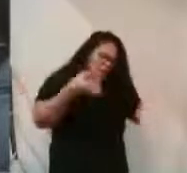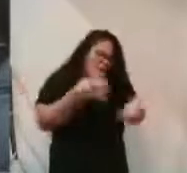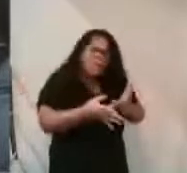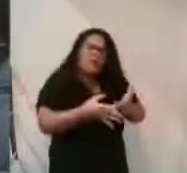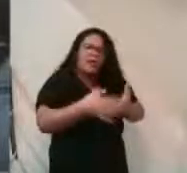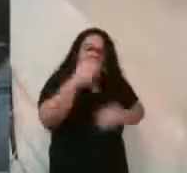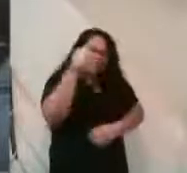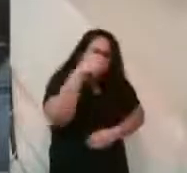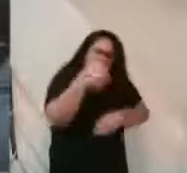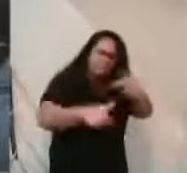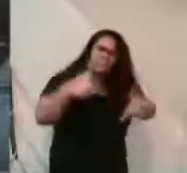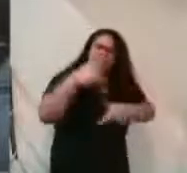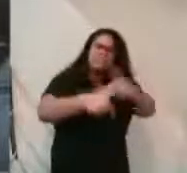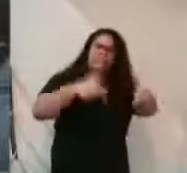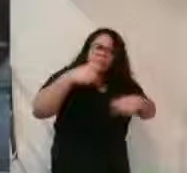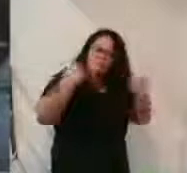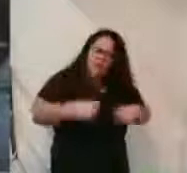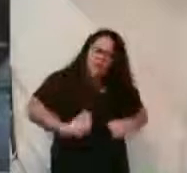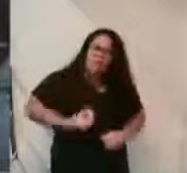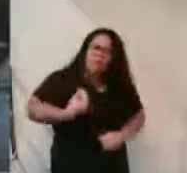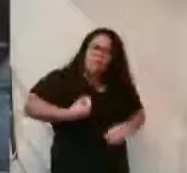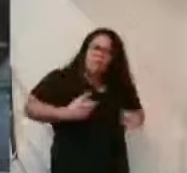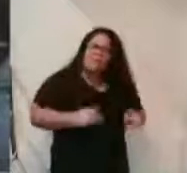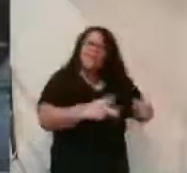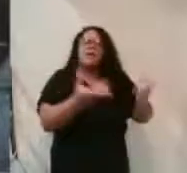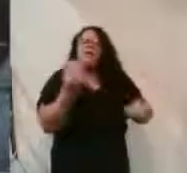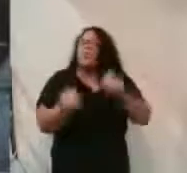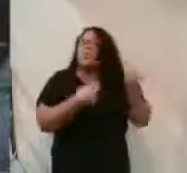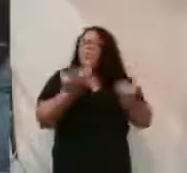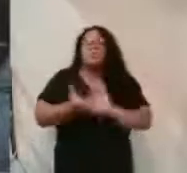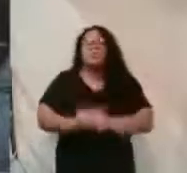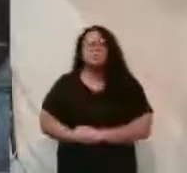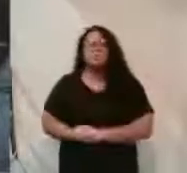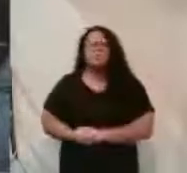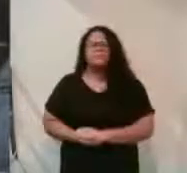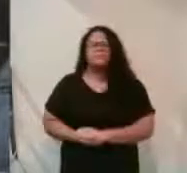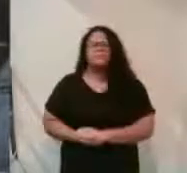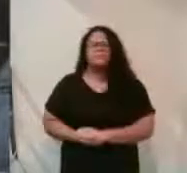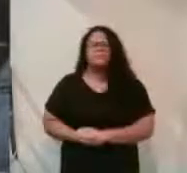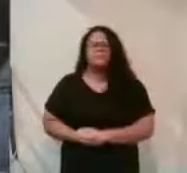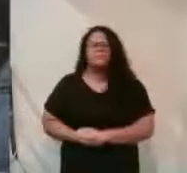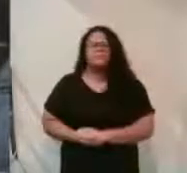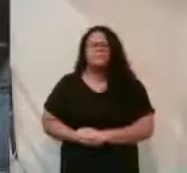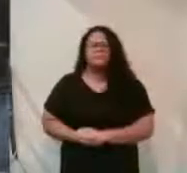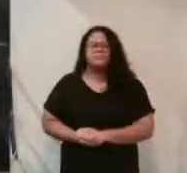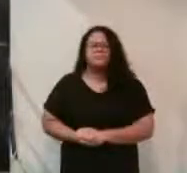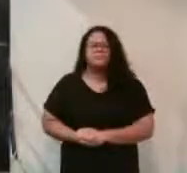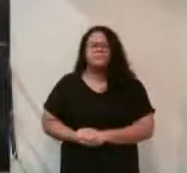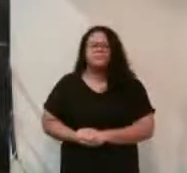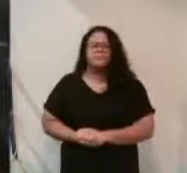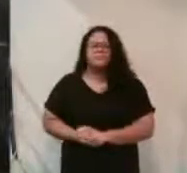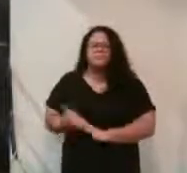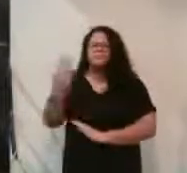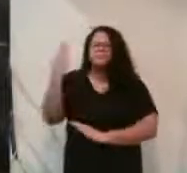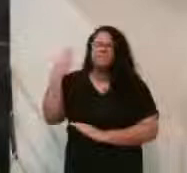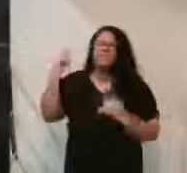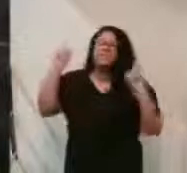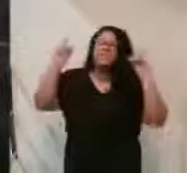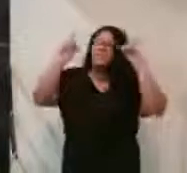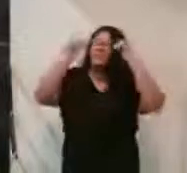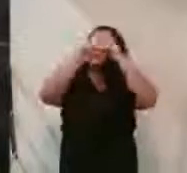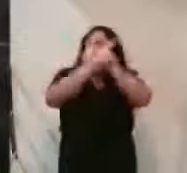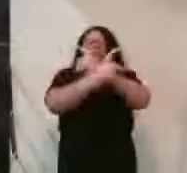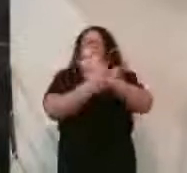6 aterros sanitários, por isso a dificuldade de se encaminhar os resíduos sólidos para aterros, porque